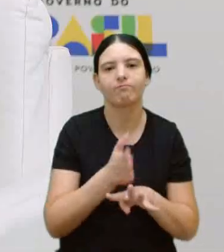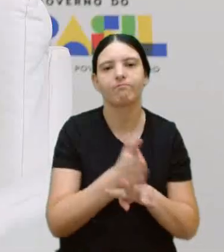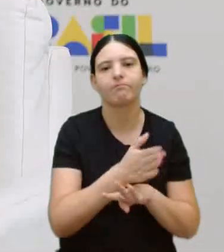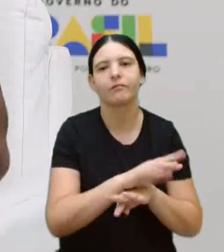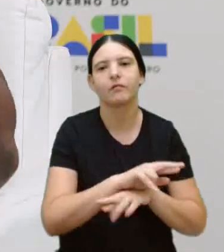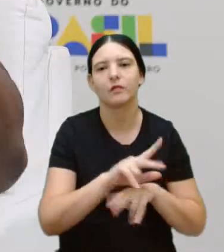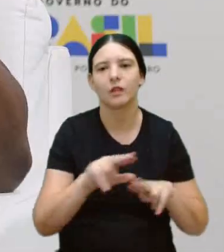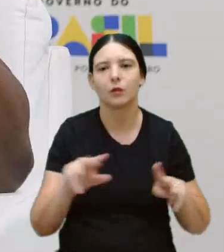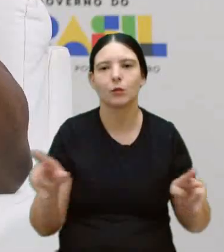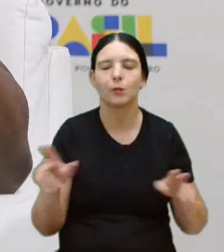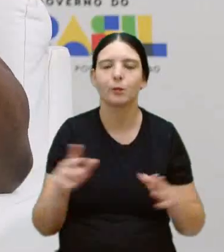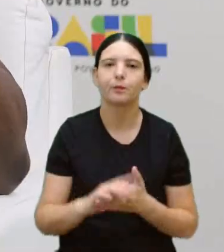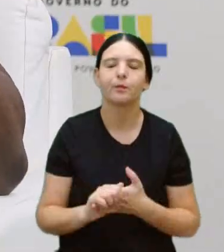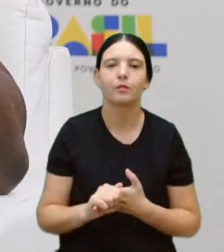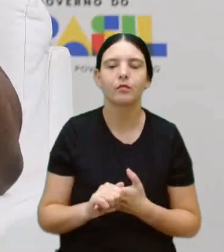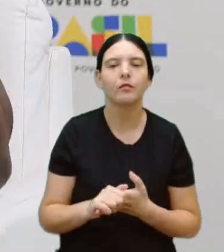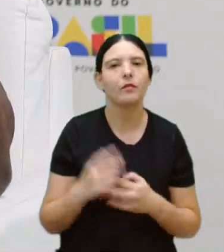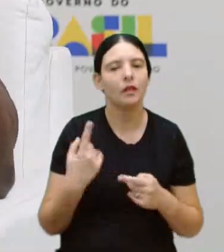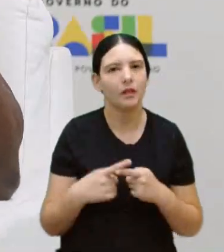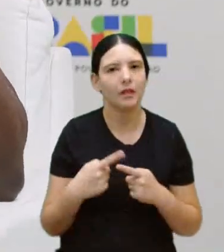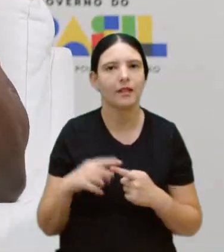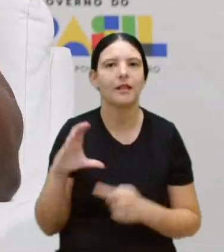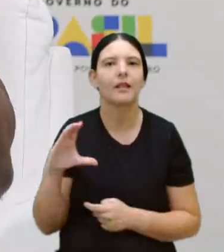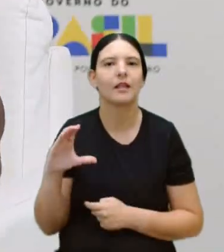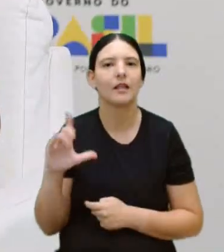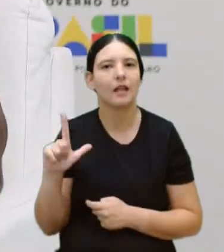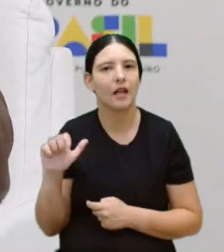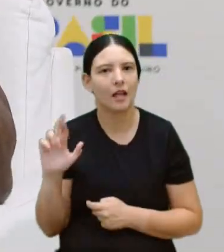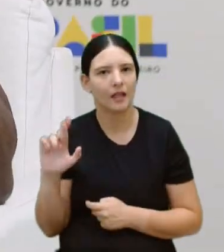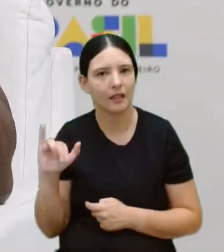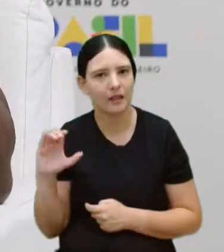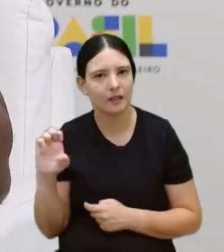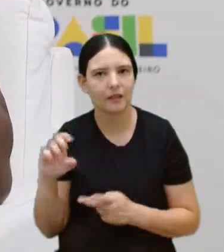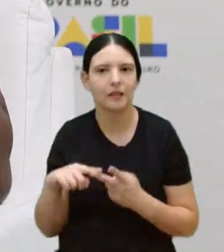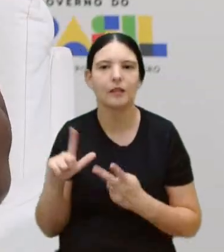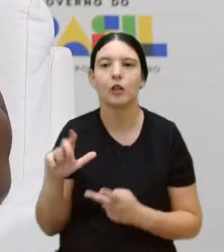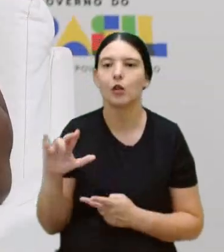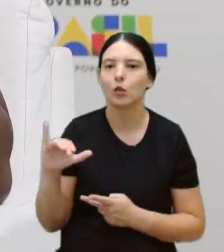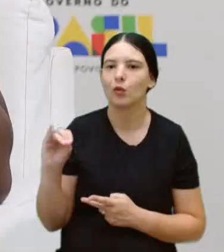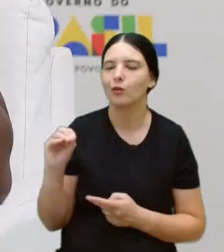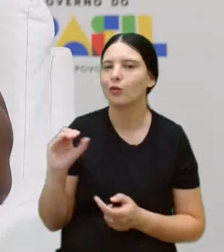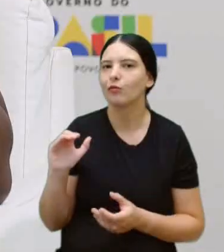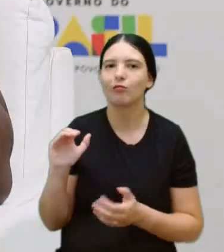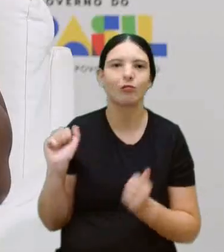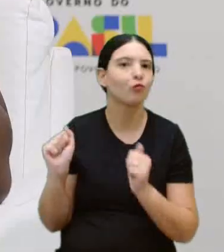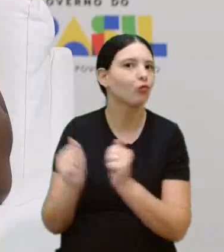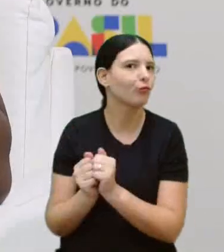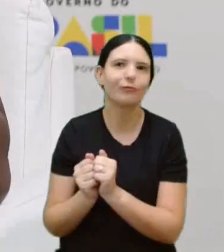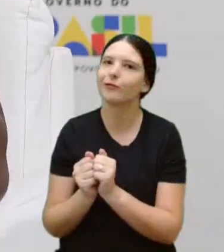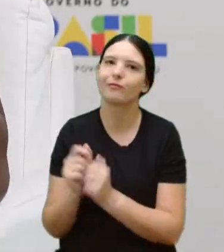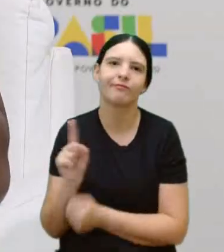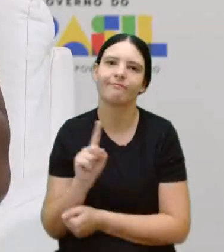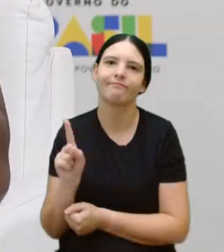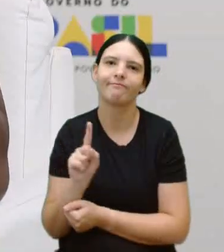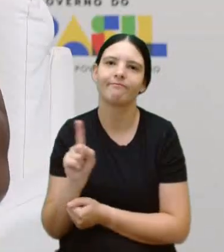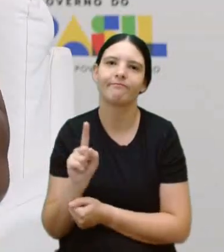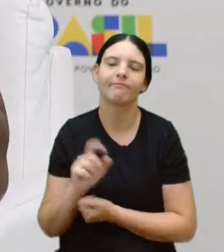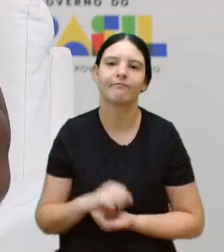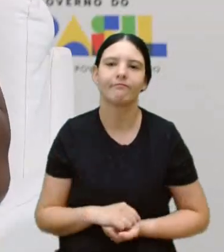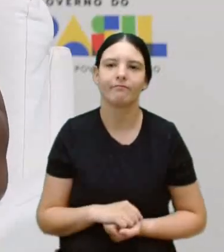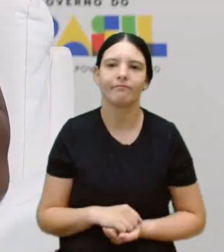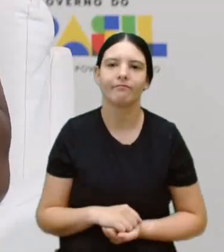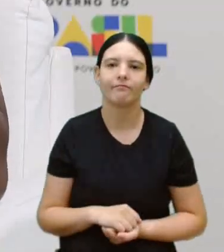Uma via é porque Lúcio e Clarice não ficam juntos. Não ficam juntos. Ele concorda com a cabeça.